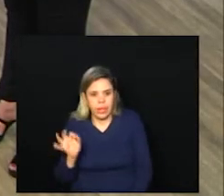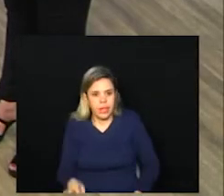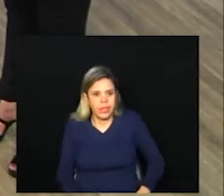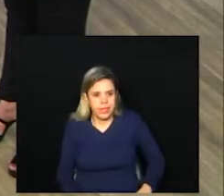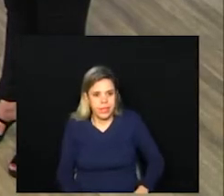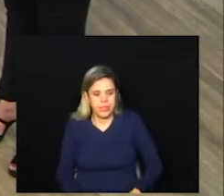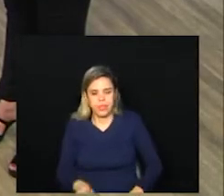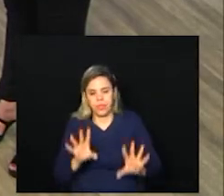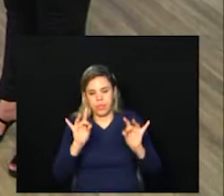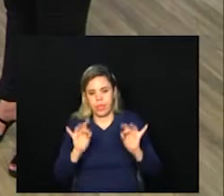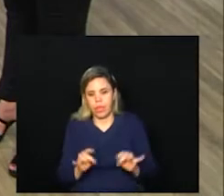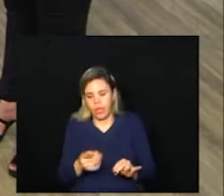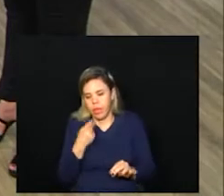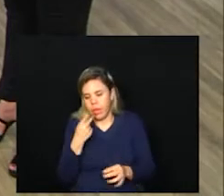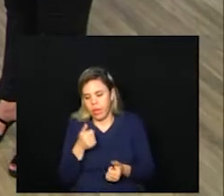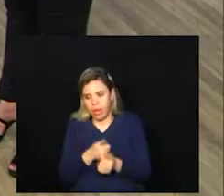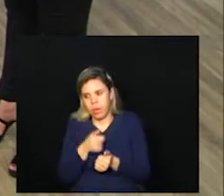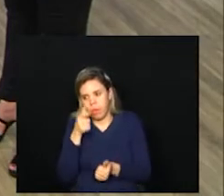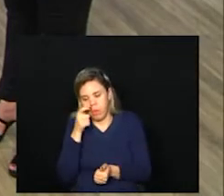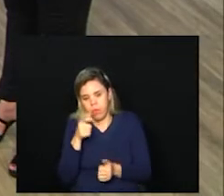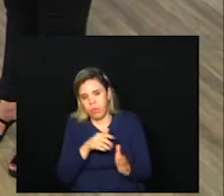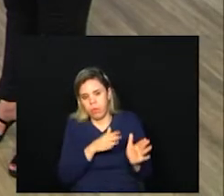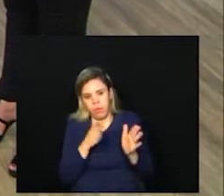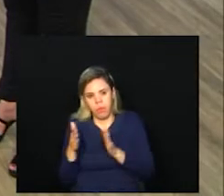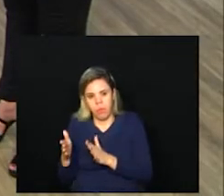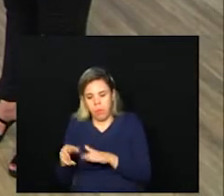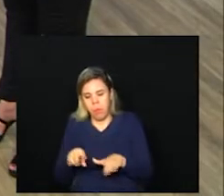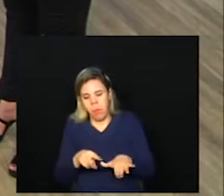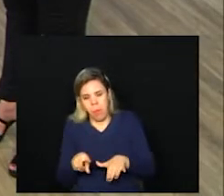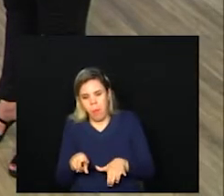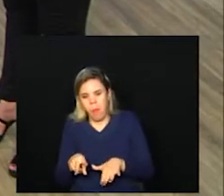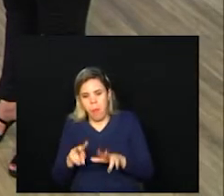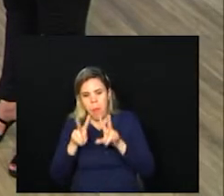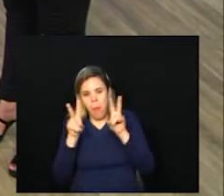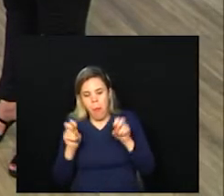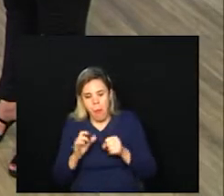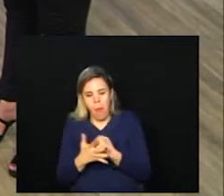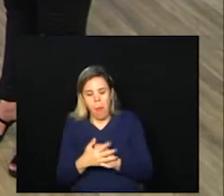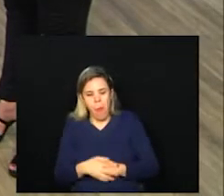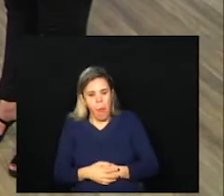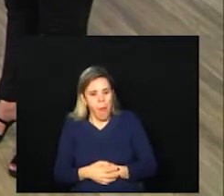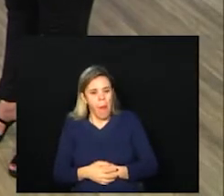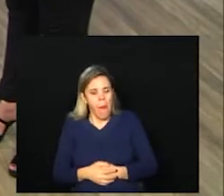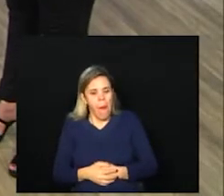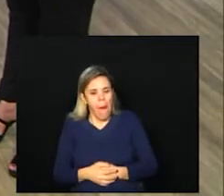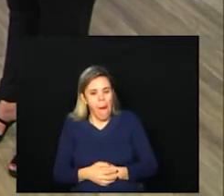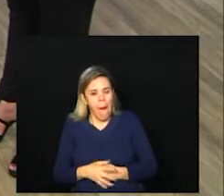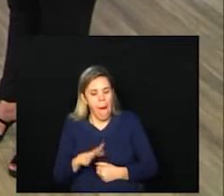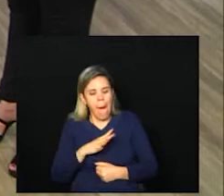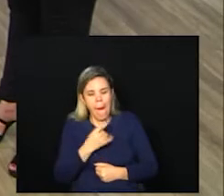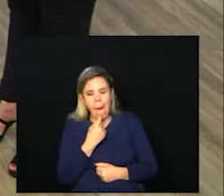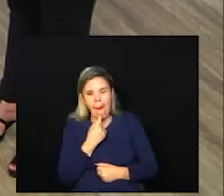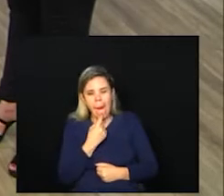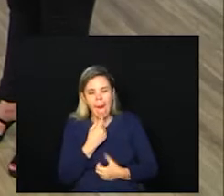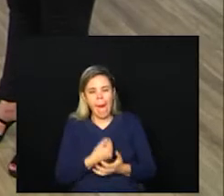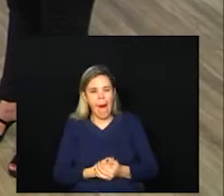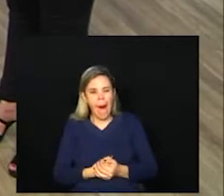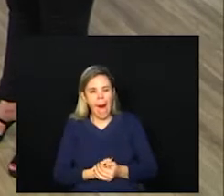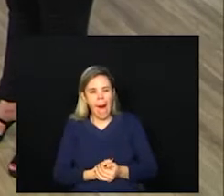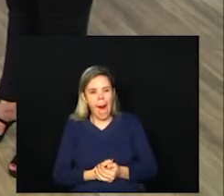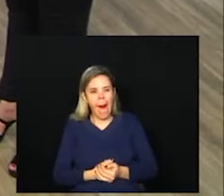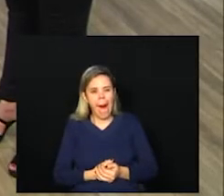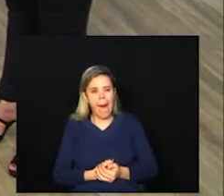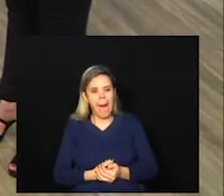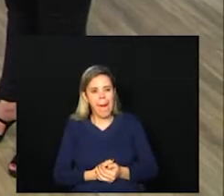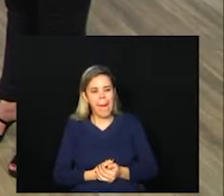mais detalhes a gente vai acompanhando durante esta semana em relação à Covid-19 na nossa cidade. Mina